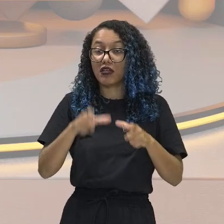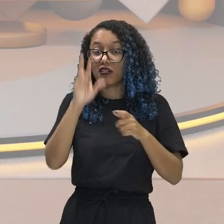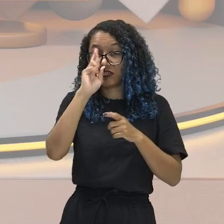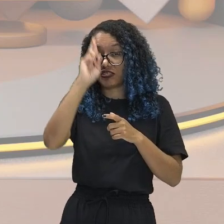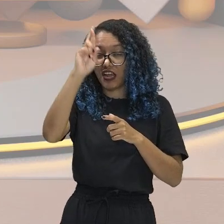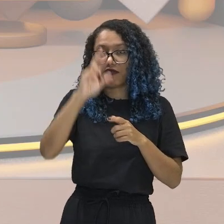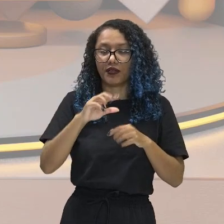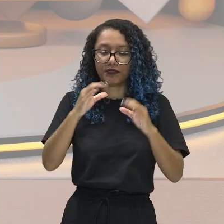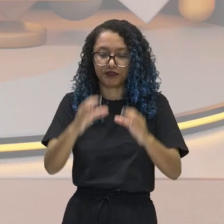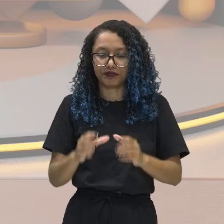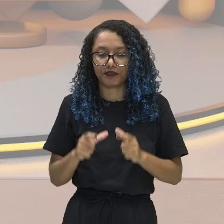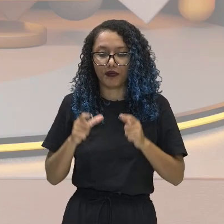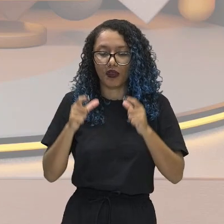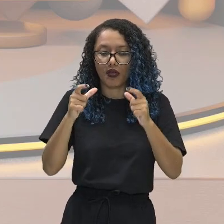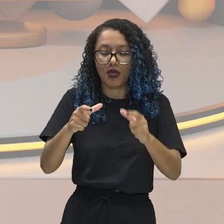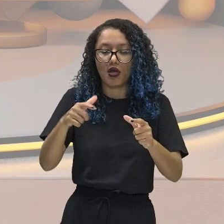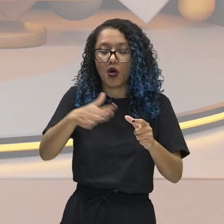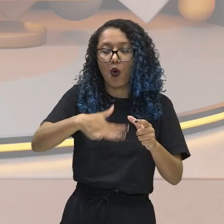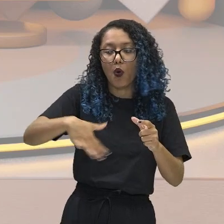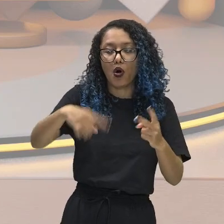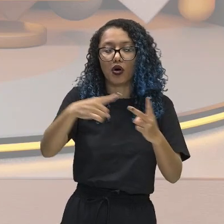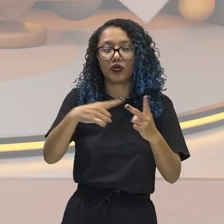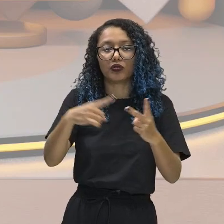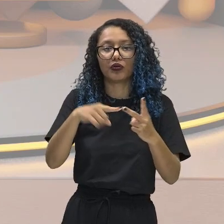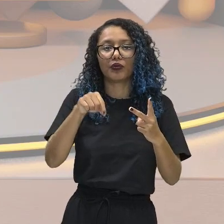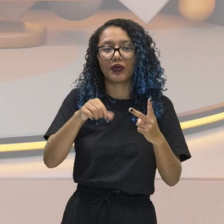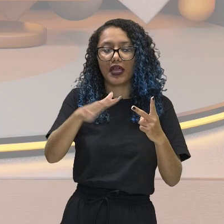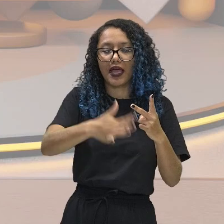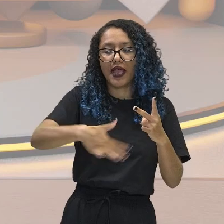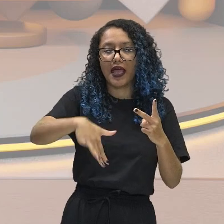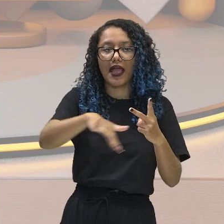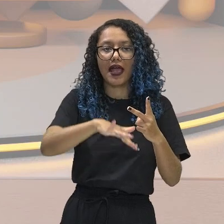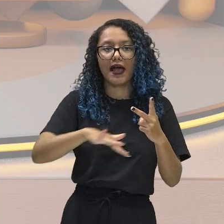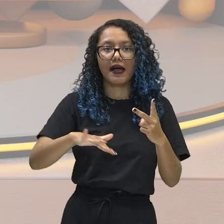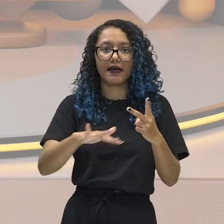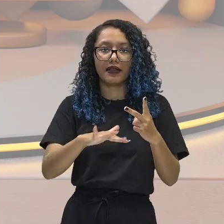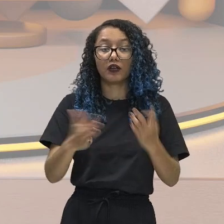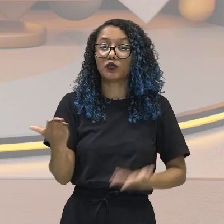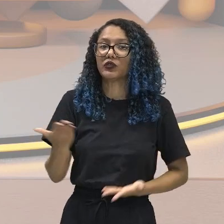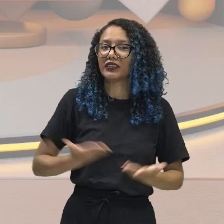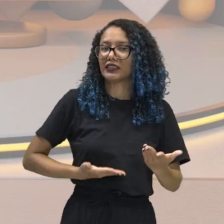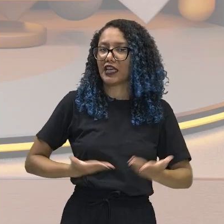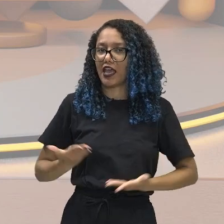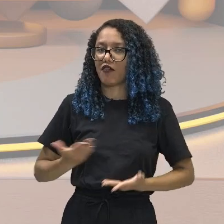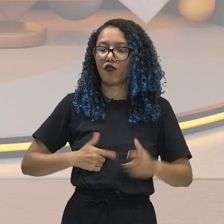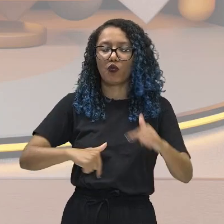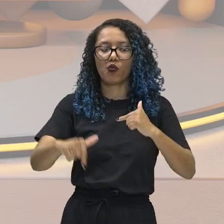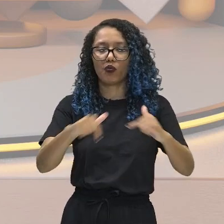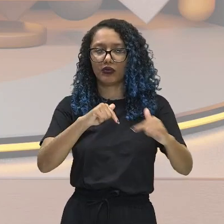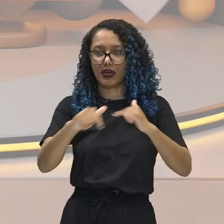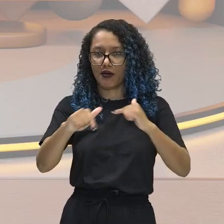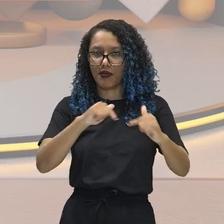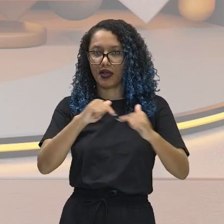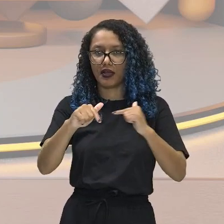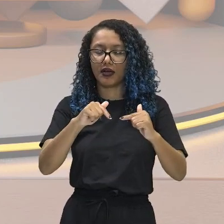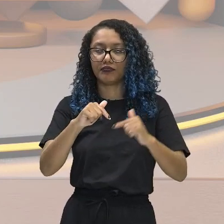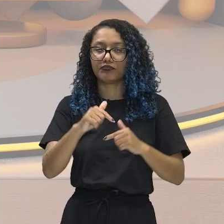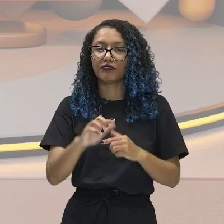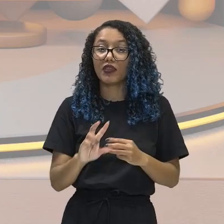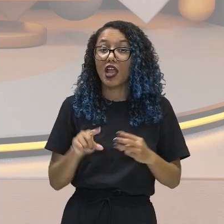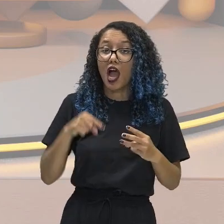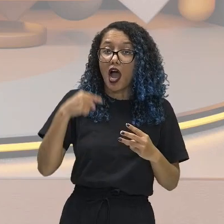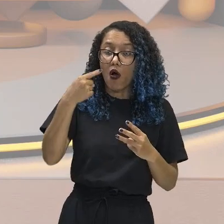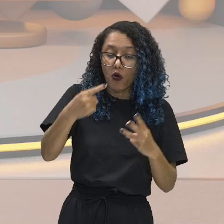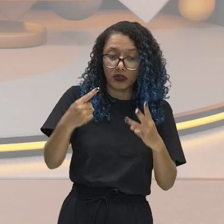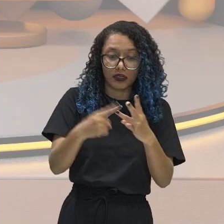servil, que é basicamente as terras destinadas ao trabalho dos servos, tá, gente? Dos camponeses. E também a gente